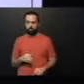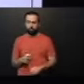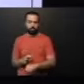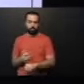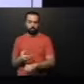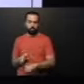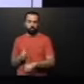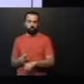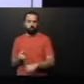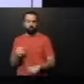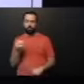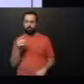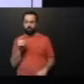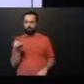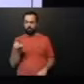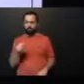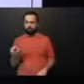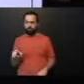Exercício, som de Z.